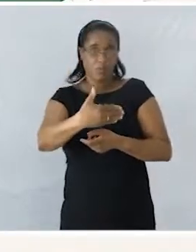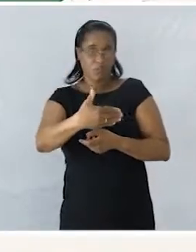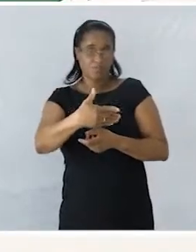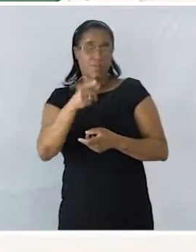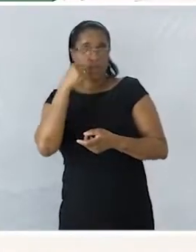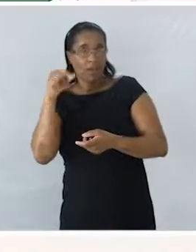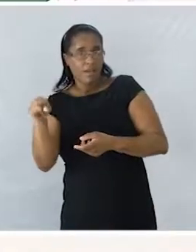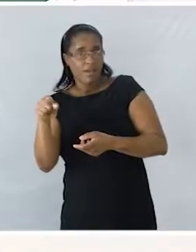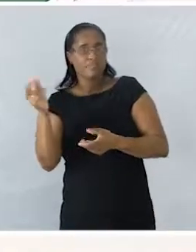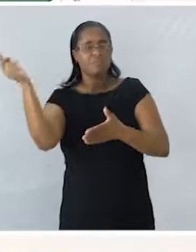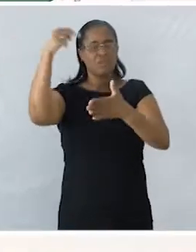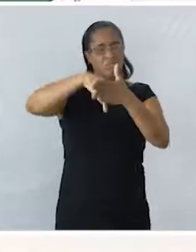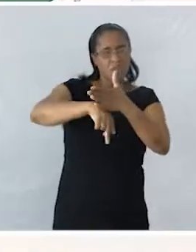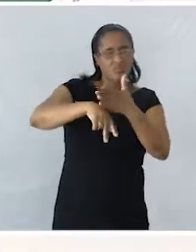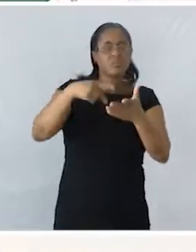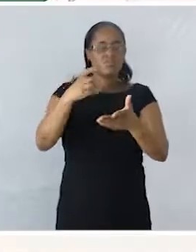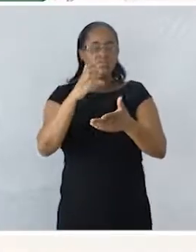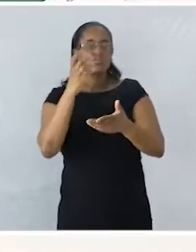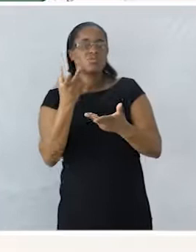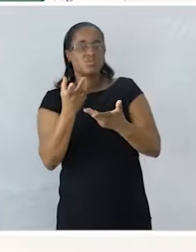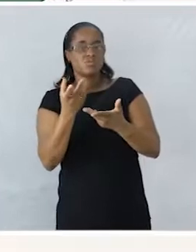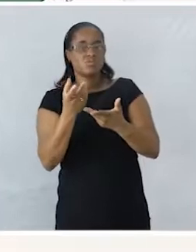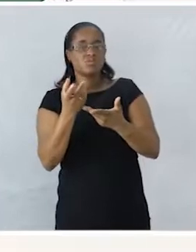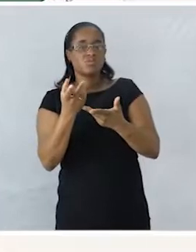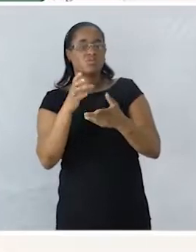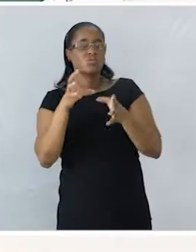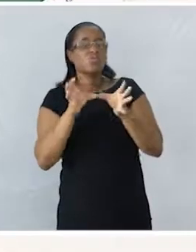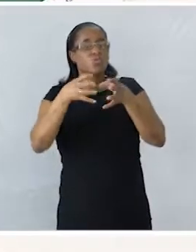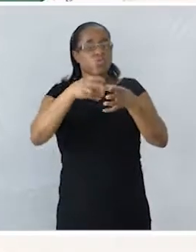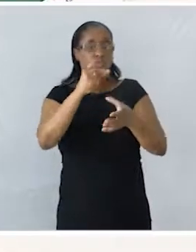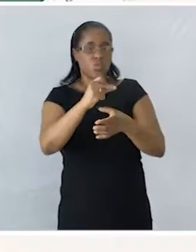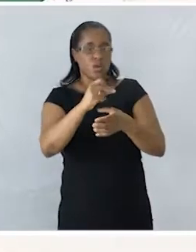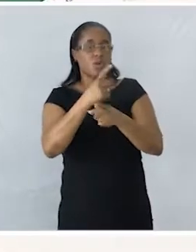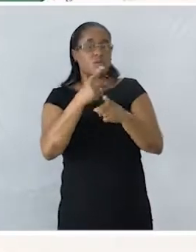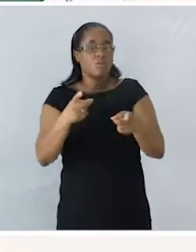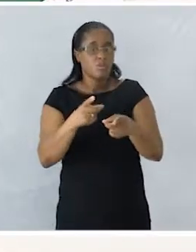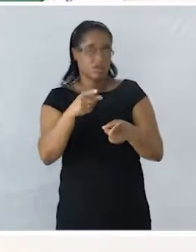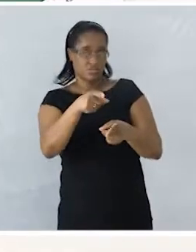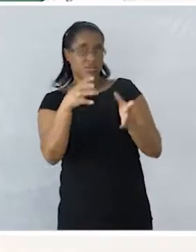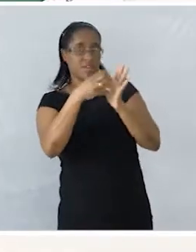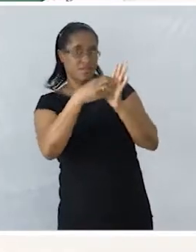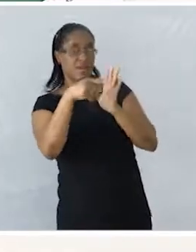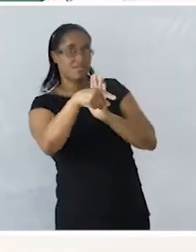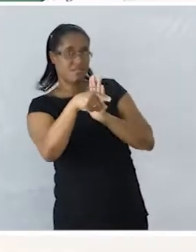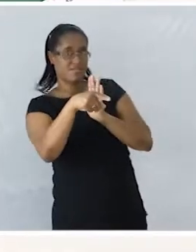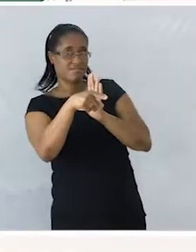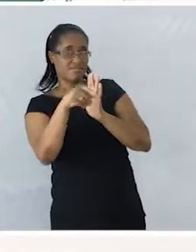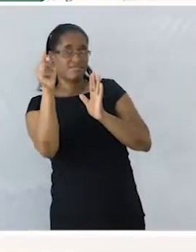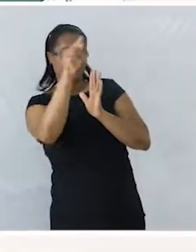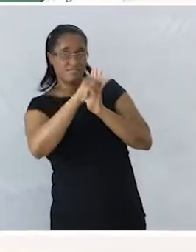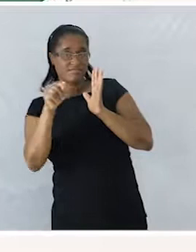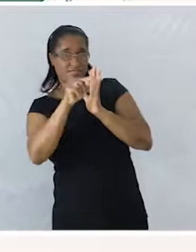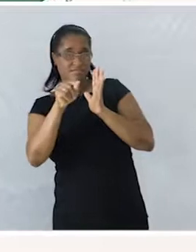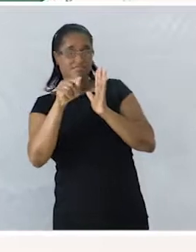ele pertence ao conjunto A, porque ele está dentro do conjunto A. Então eu utilizo esse símbolo. Esse símbolo aqui vem